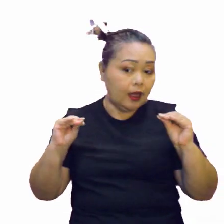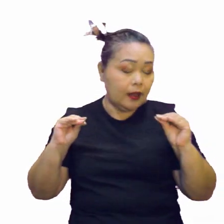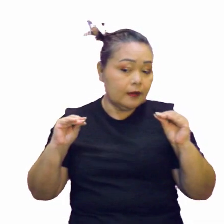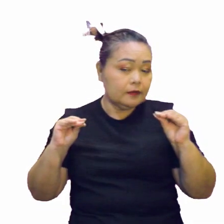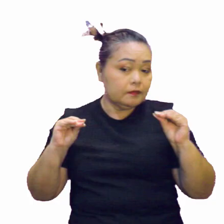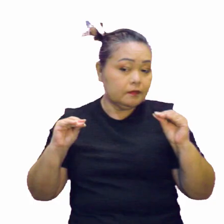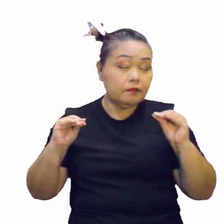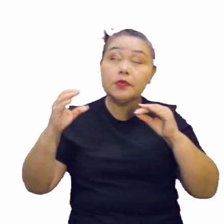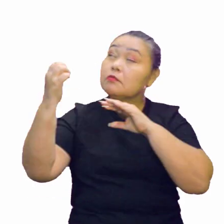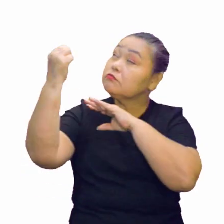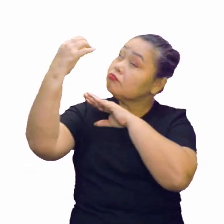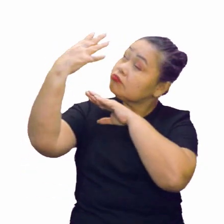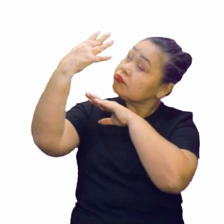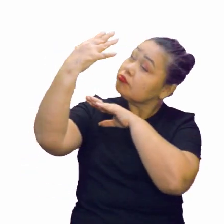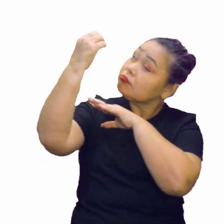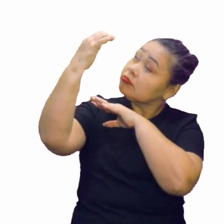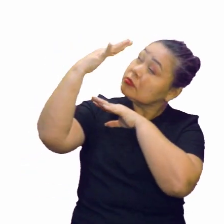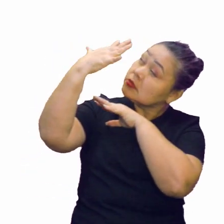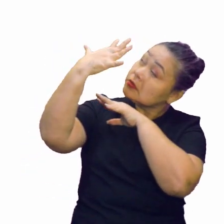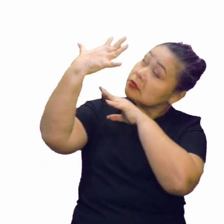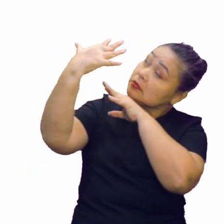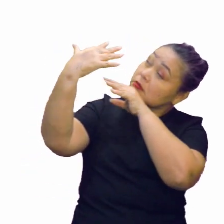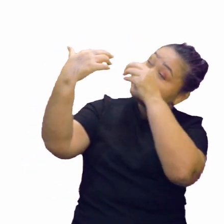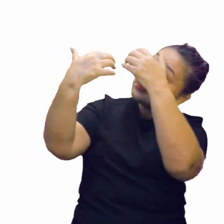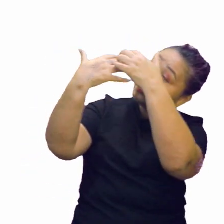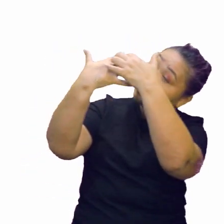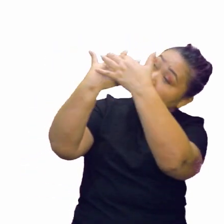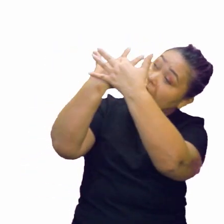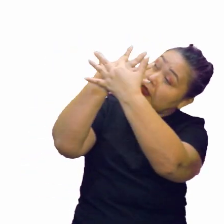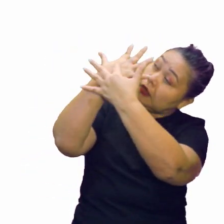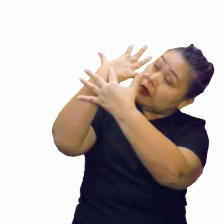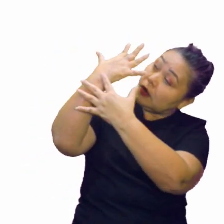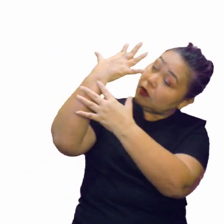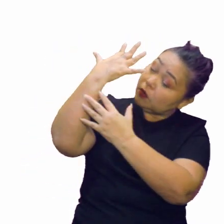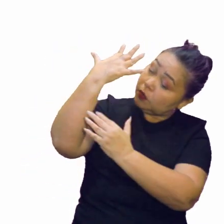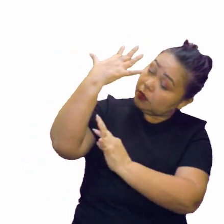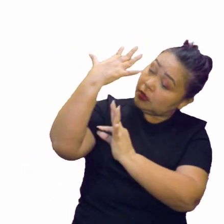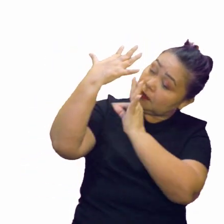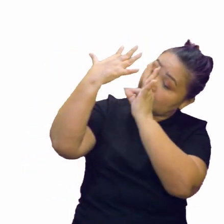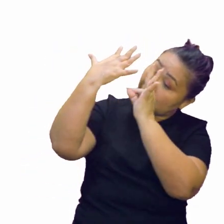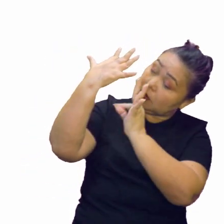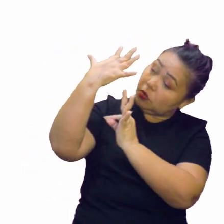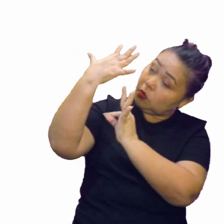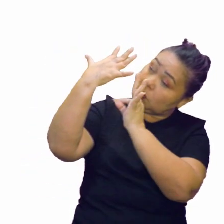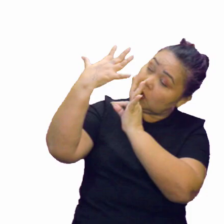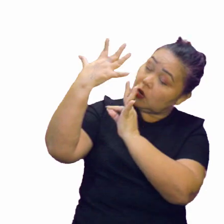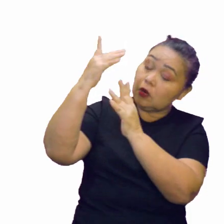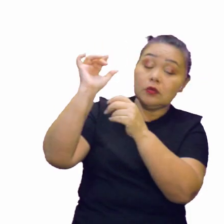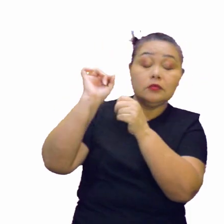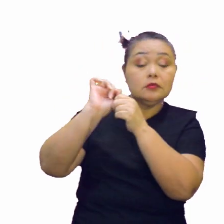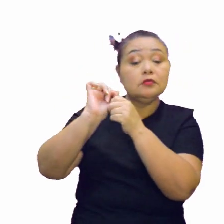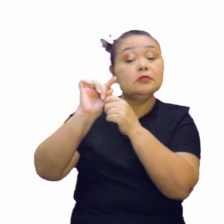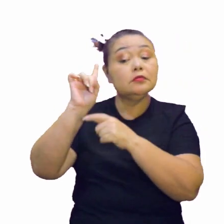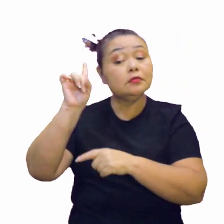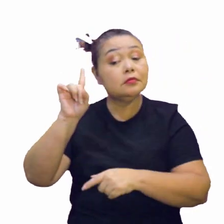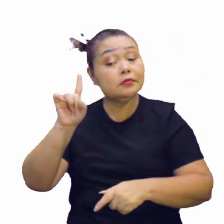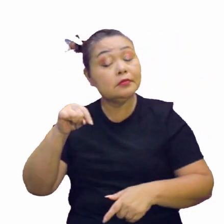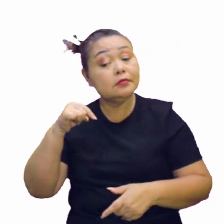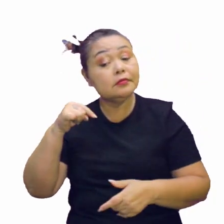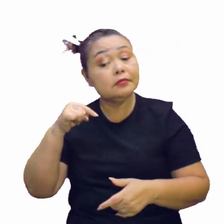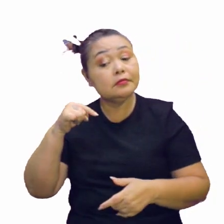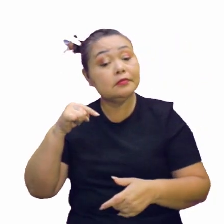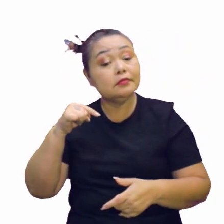iluminação, né? Clima, umidade, temperatura, iluminação e água.